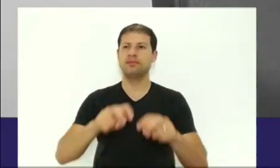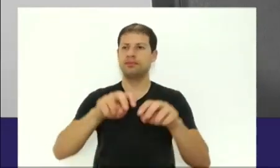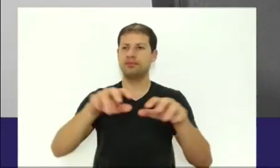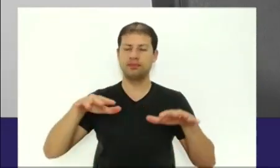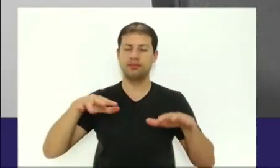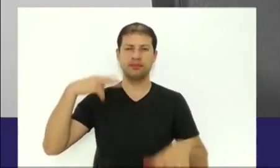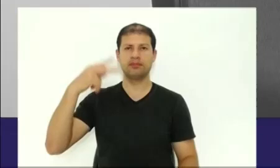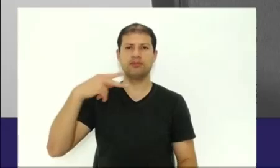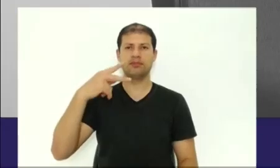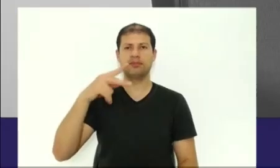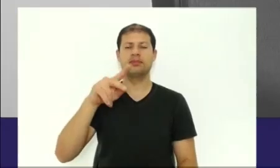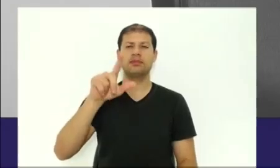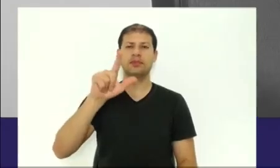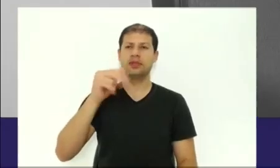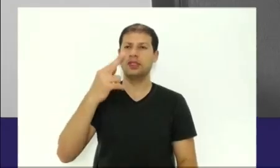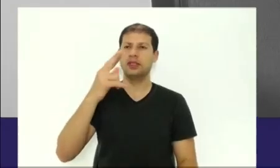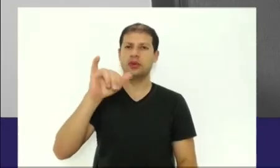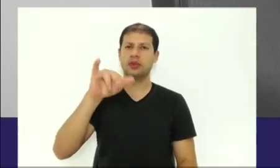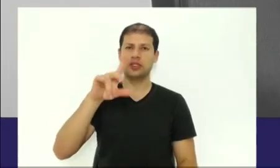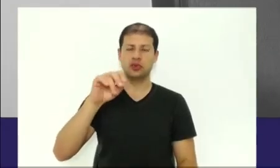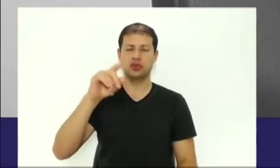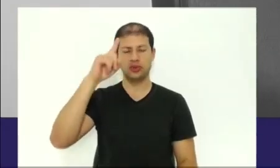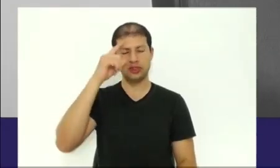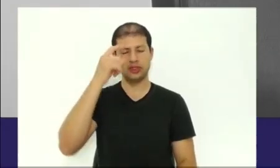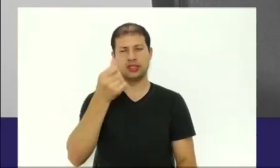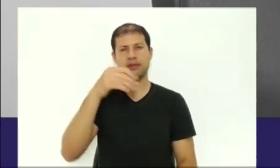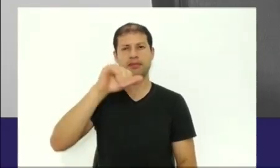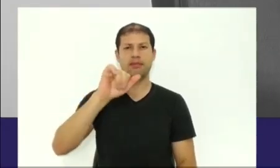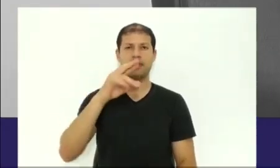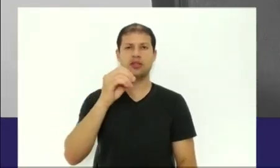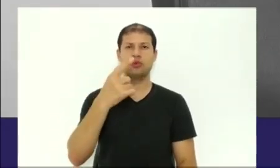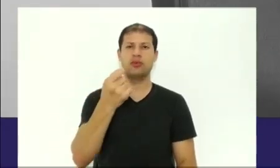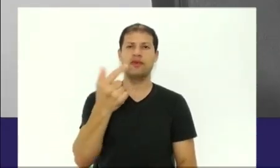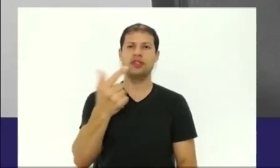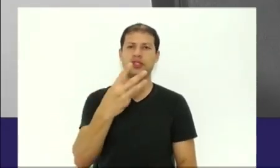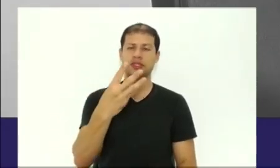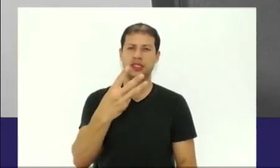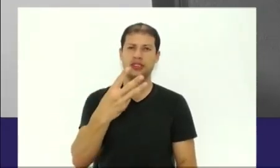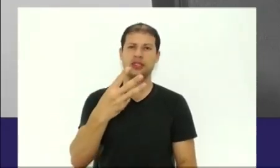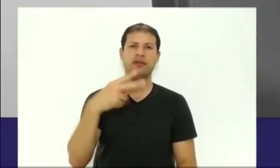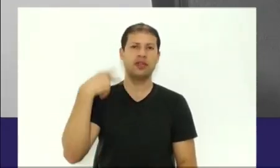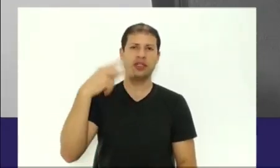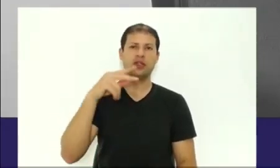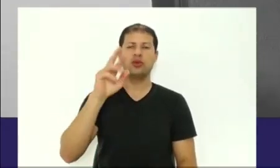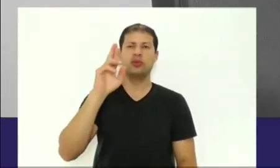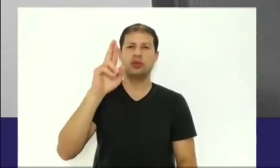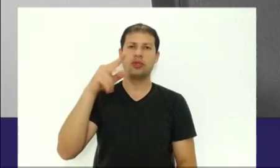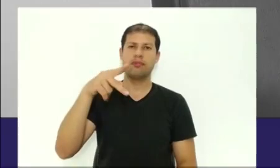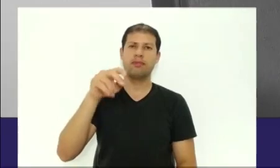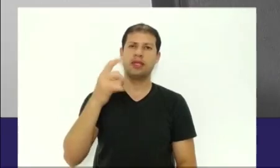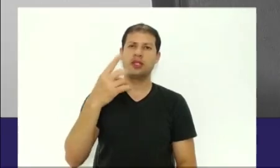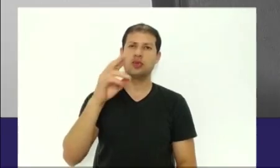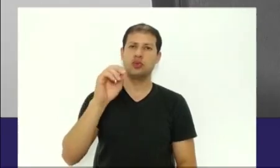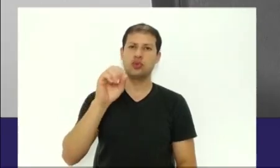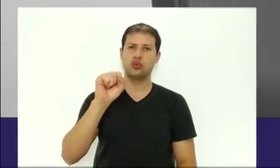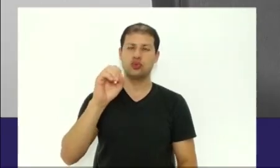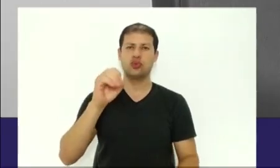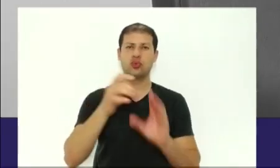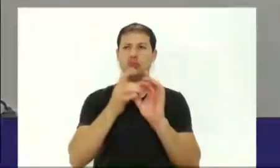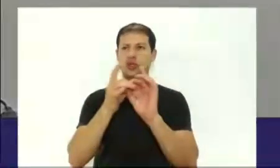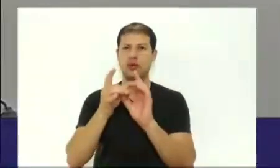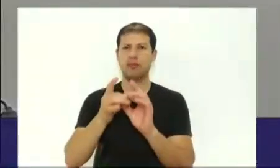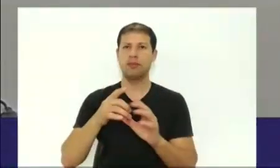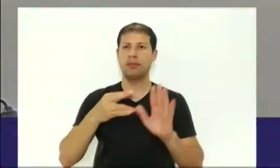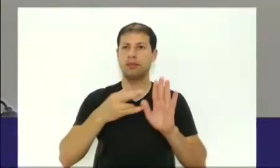Laurindo Isidoro Jaqueta, 6 de março de 2023, vereador autor Pedroso, União. Questão de ordem, senhor